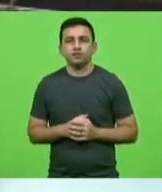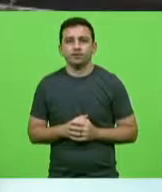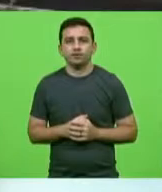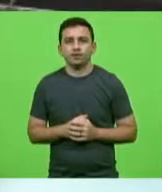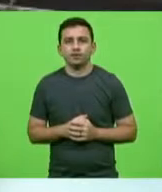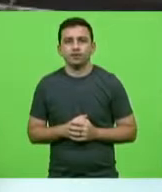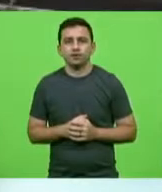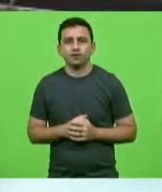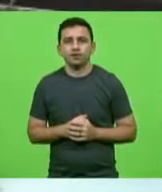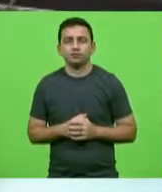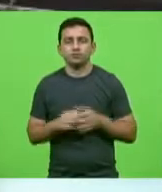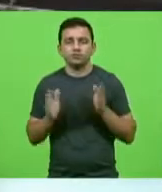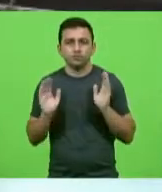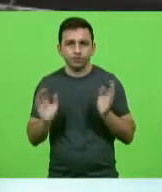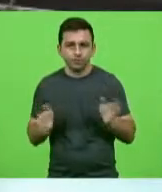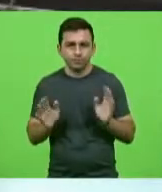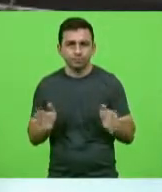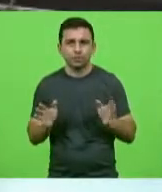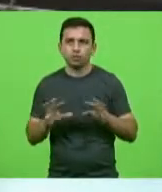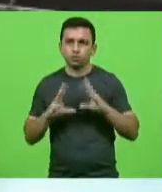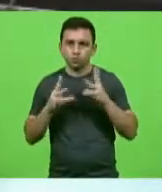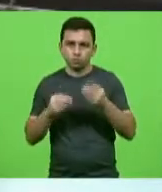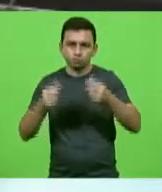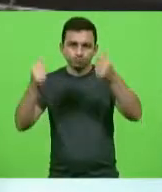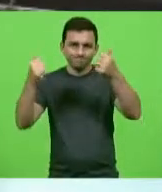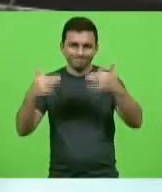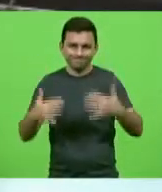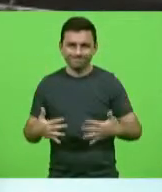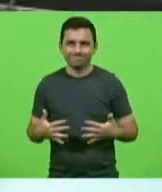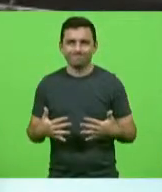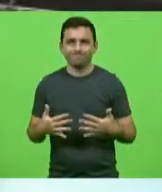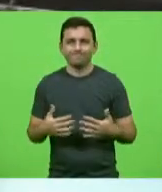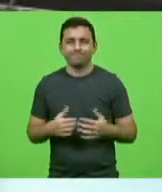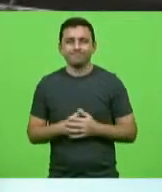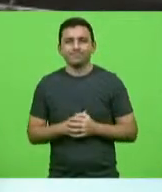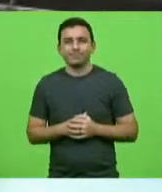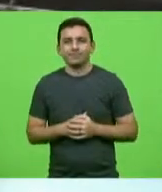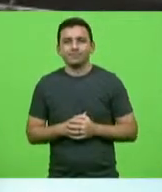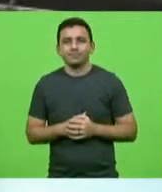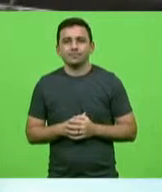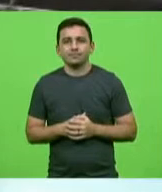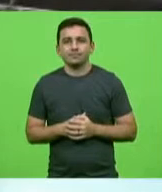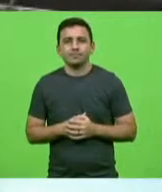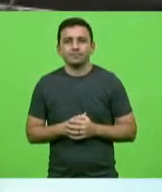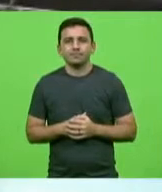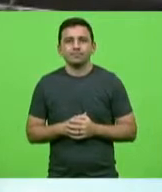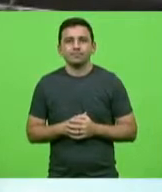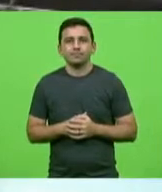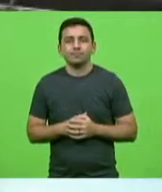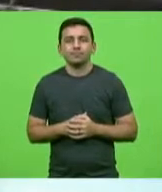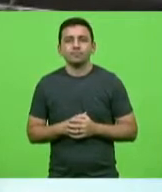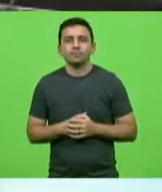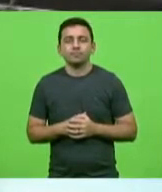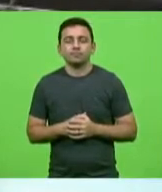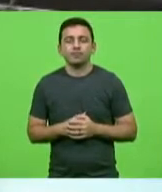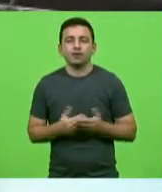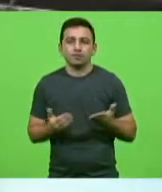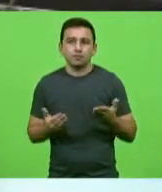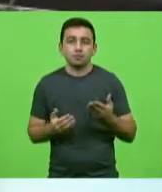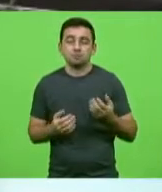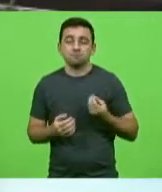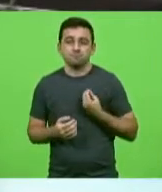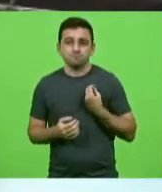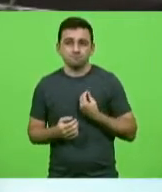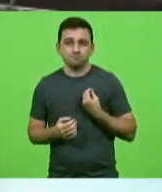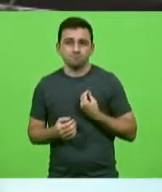Feita estas digressões acerca dos fatos que redundaram na presente fase